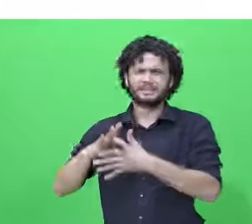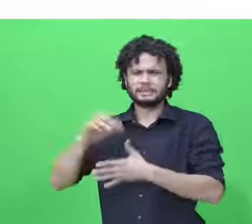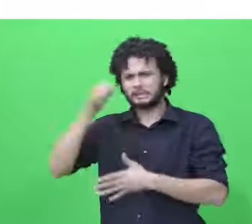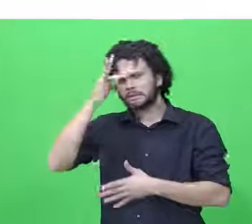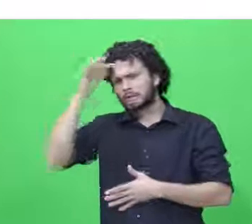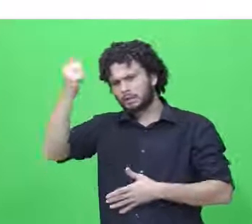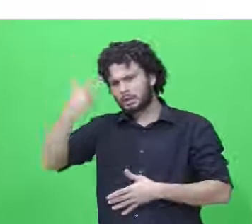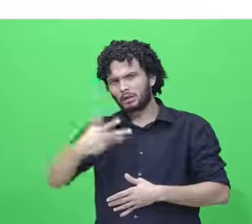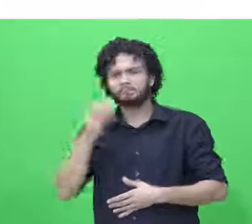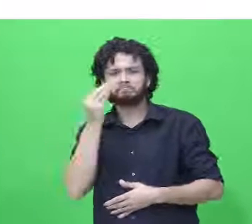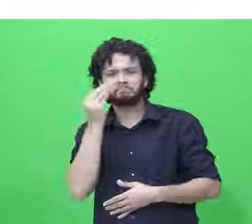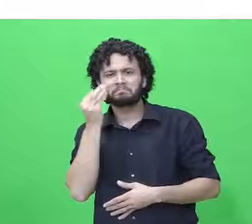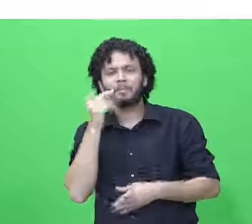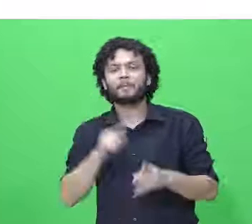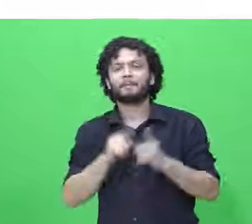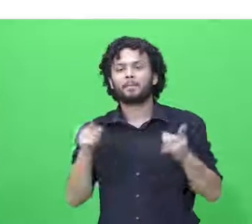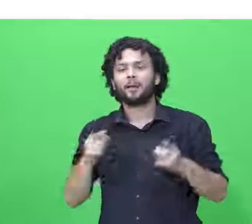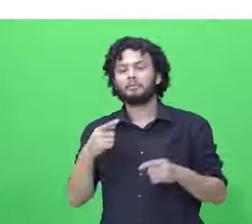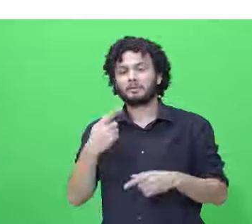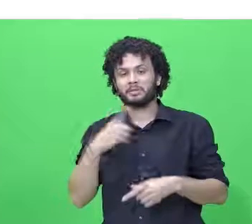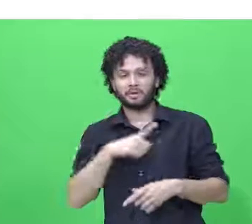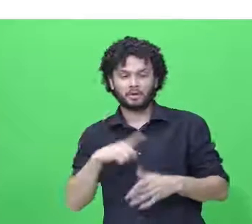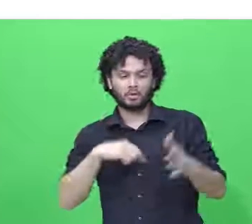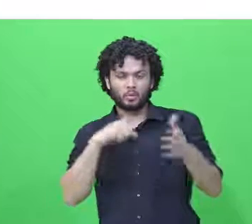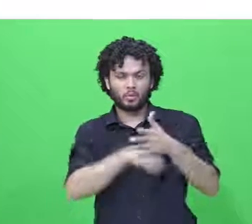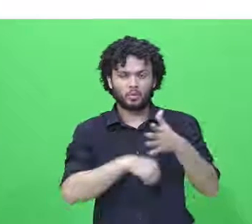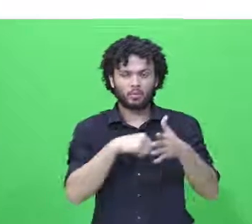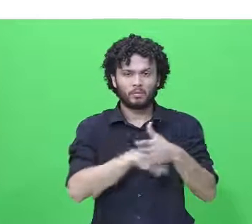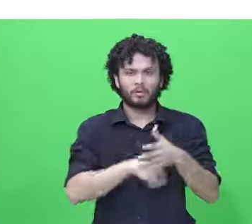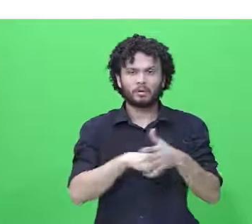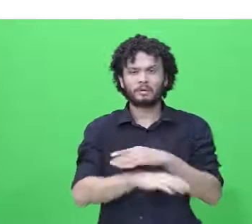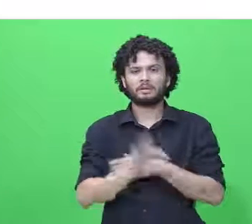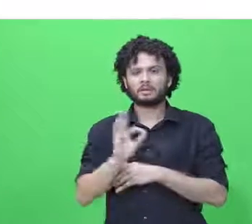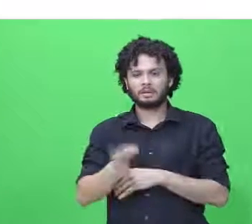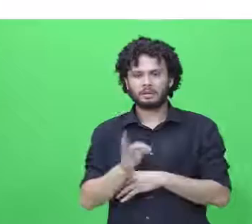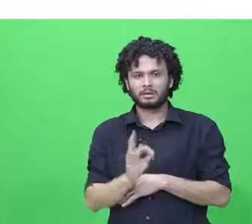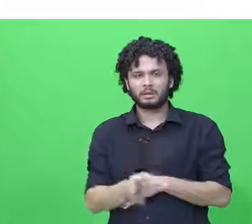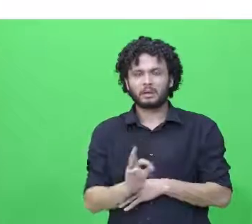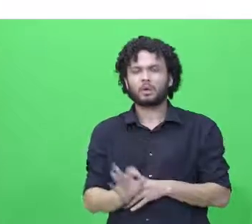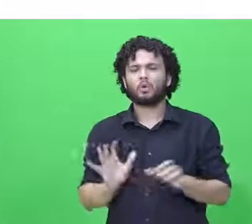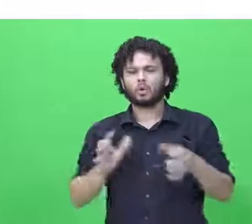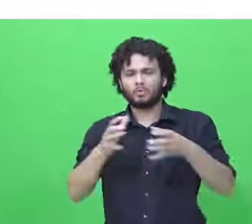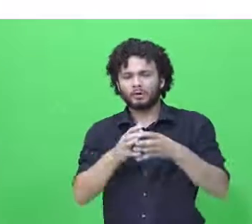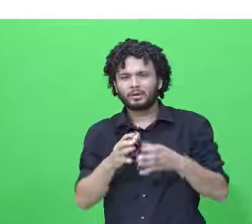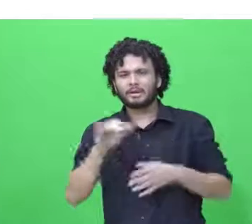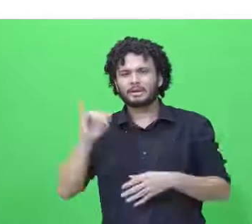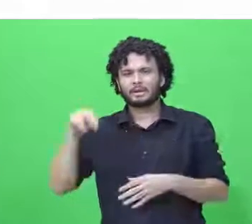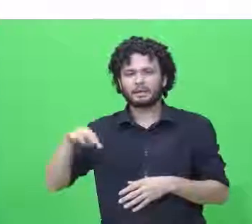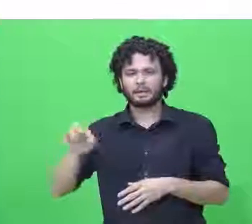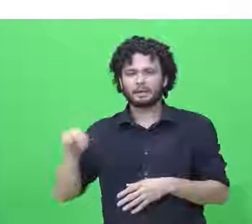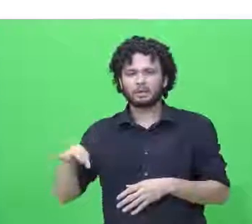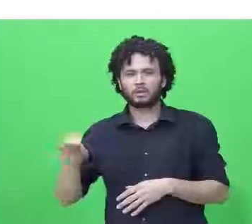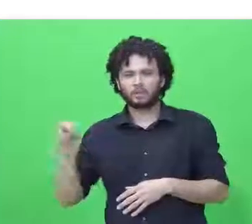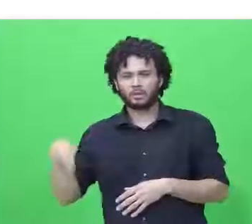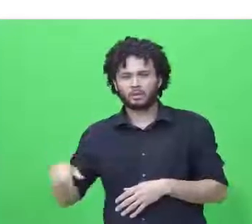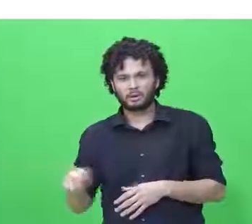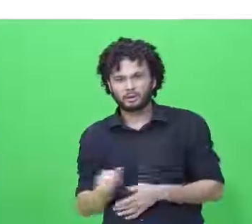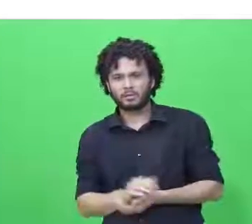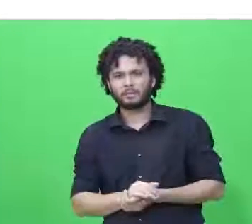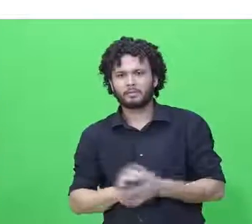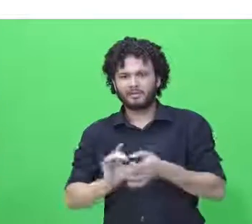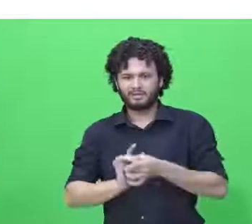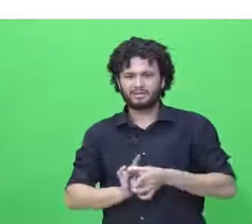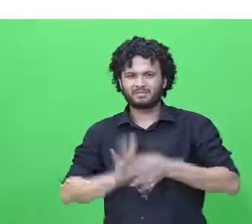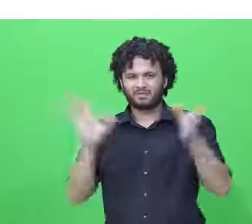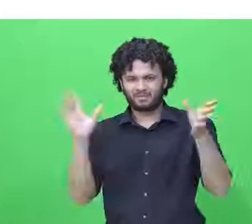uma tentativa, mas aqui é um combate o quê? Justamente ao comunismo, à intentona. Nessa Aliança Nacional Libertadora, nós